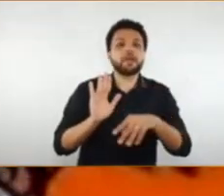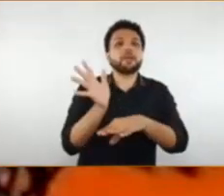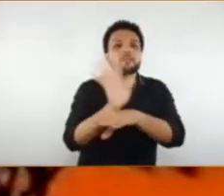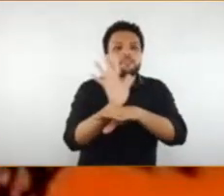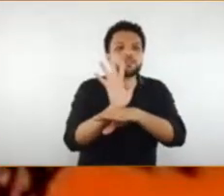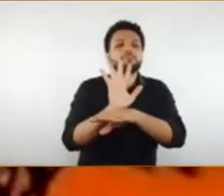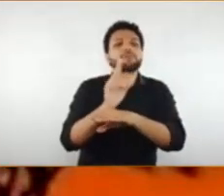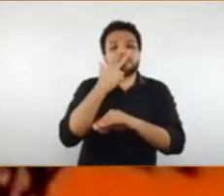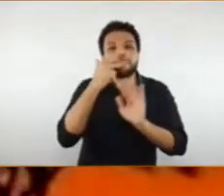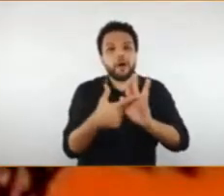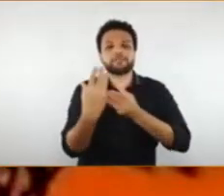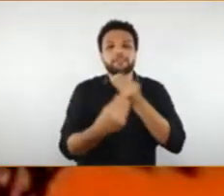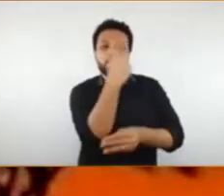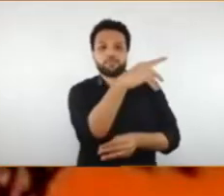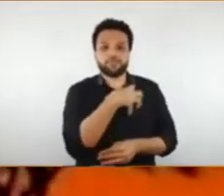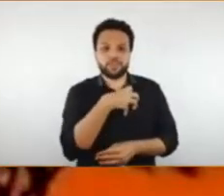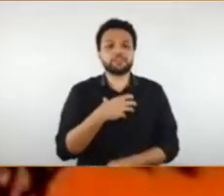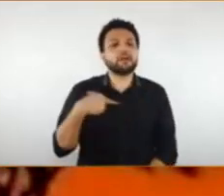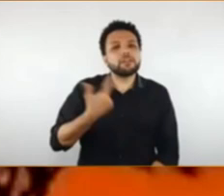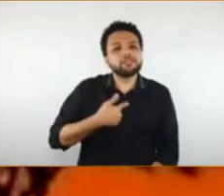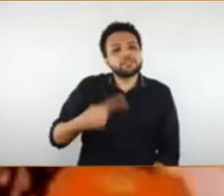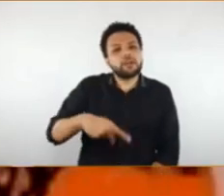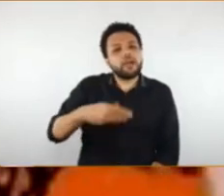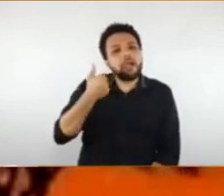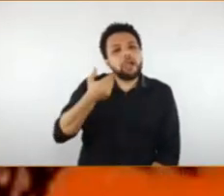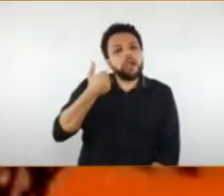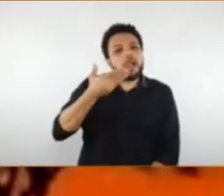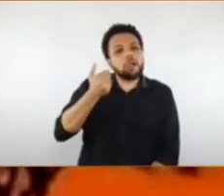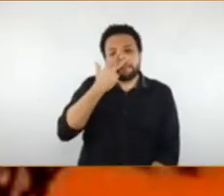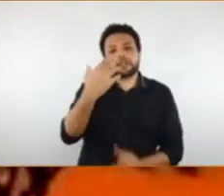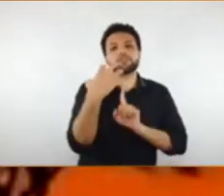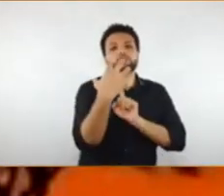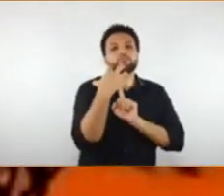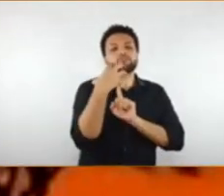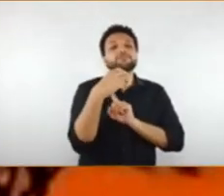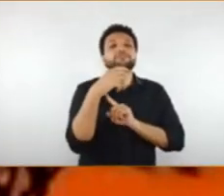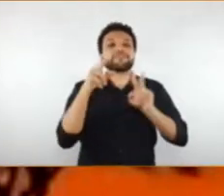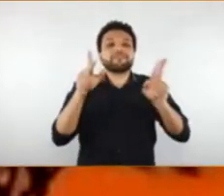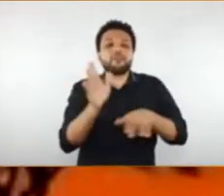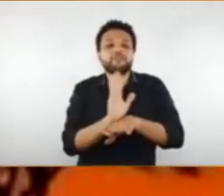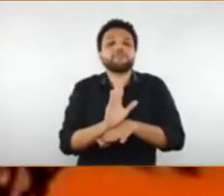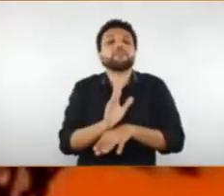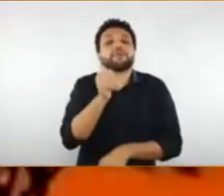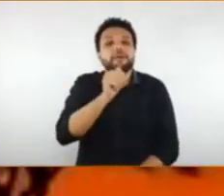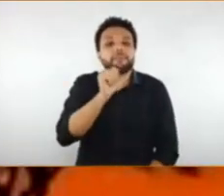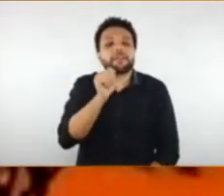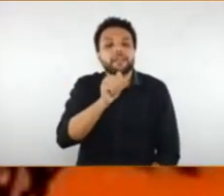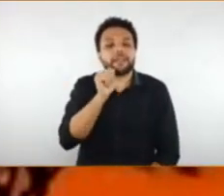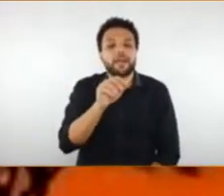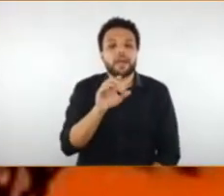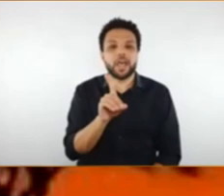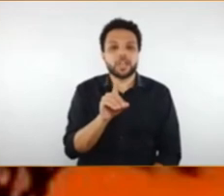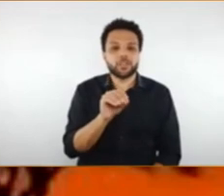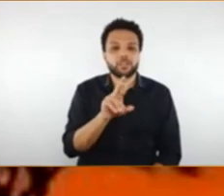da Dorothy, né? Ela fala, em algum lugar ali, depois do arco-íris, eu vou encontrar um mundo melhor. Isso daí é a